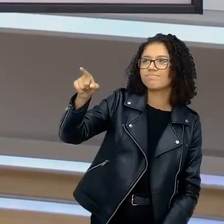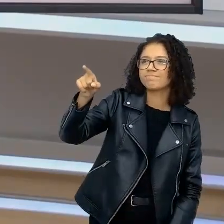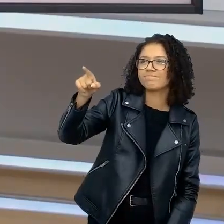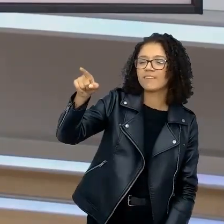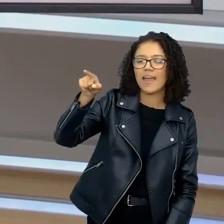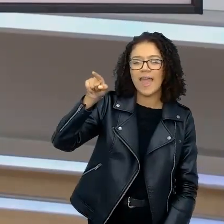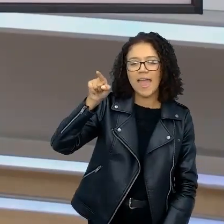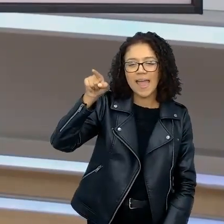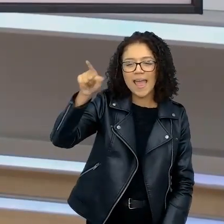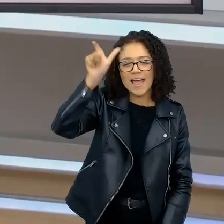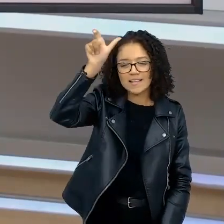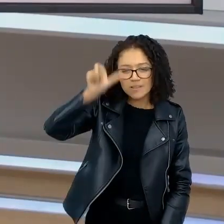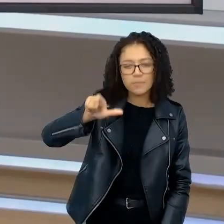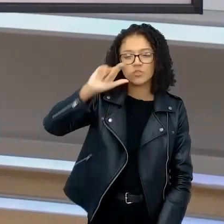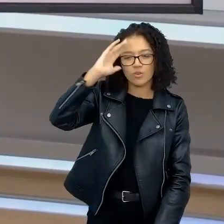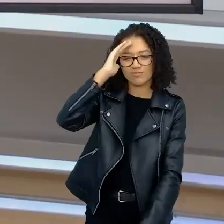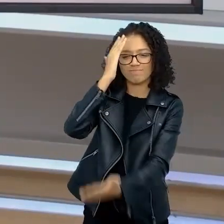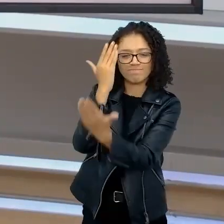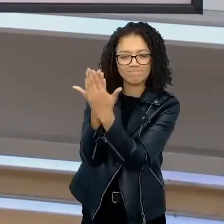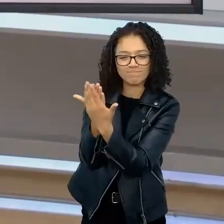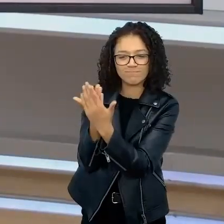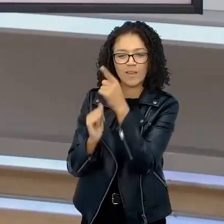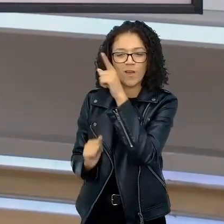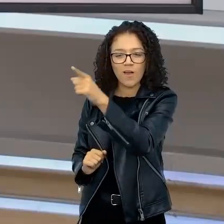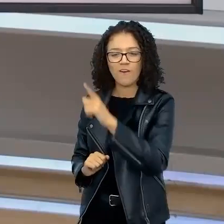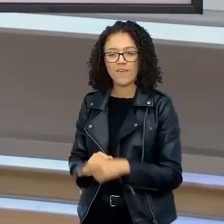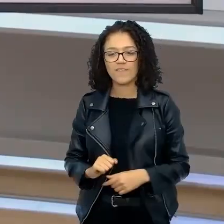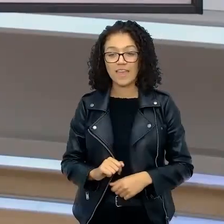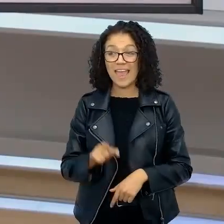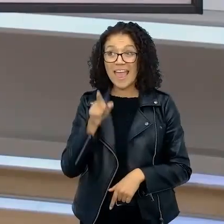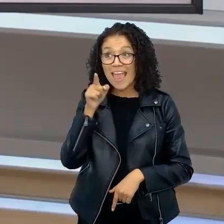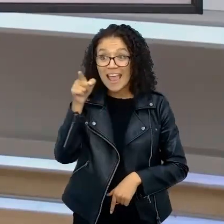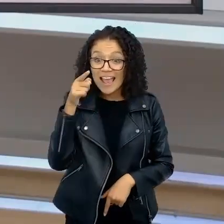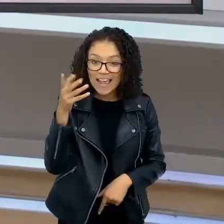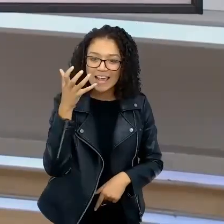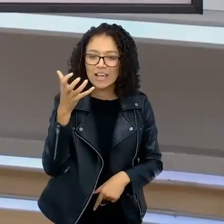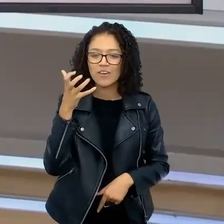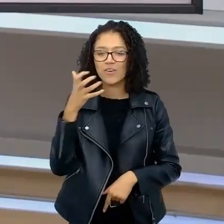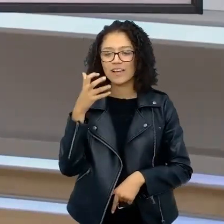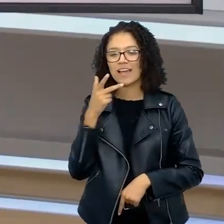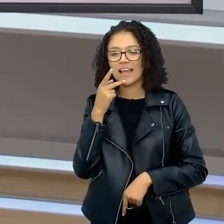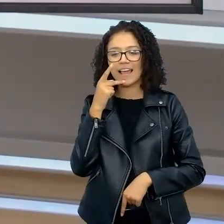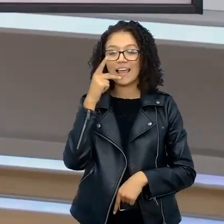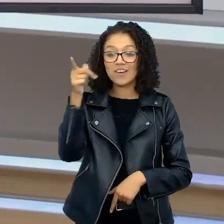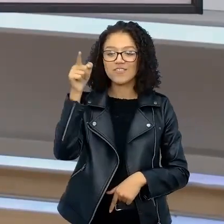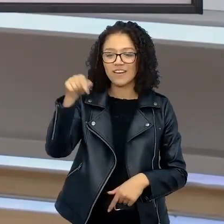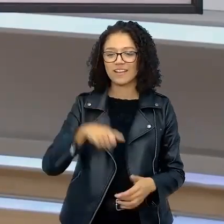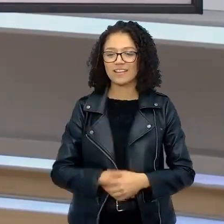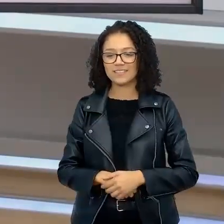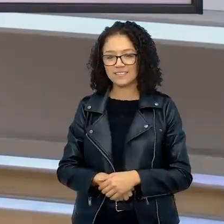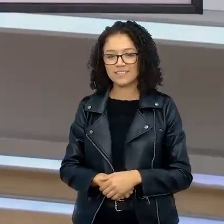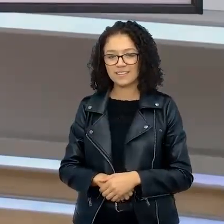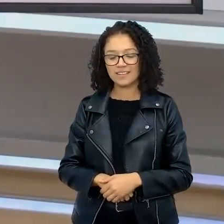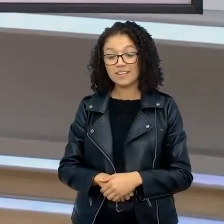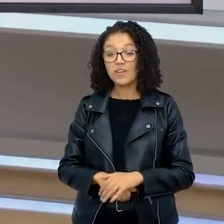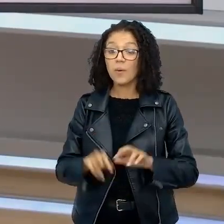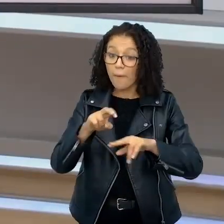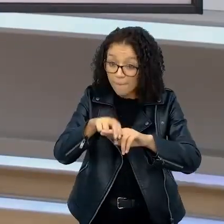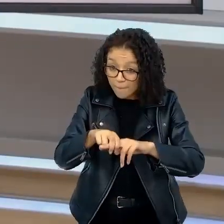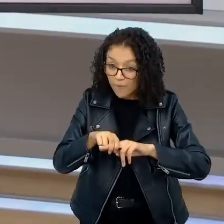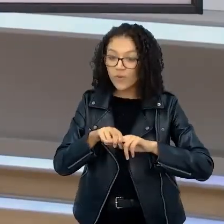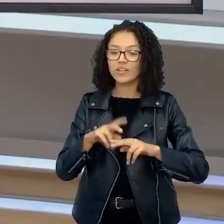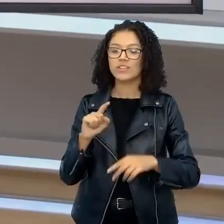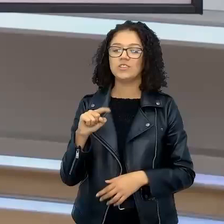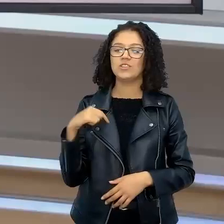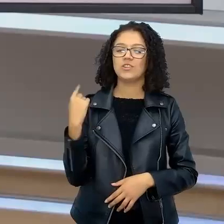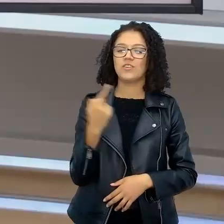pessoa em quem eu posso confiar e para quem eu quero relatar a situação de violência. Daí, por isso que a gente chama